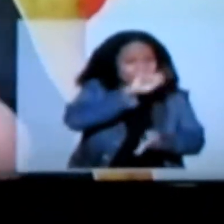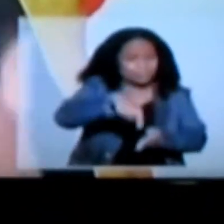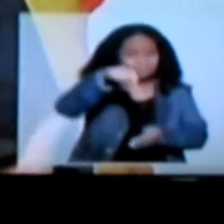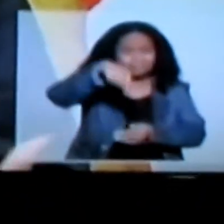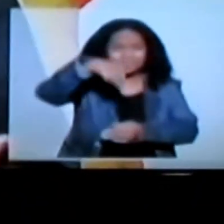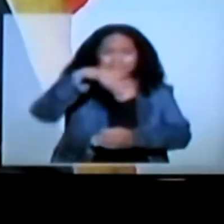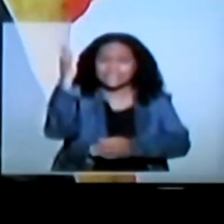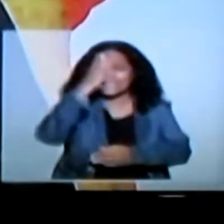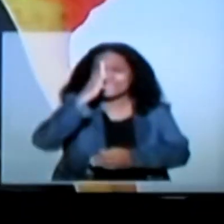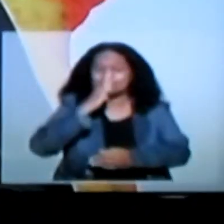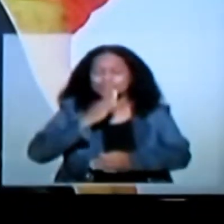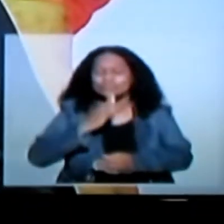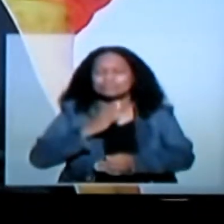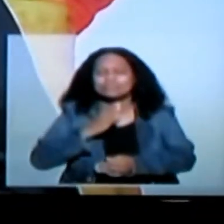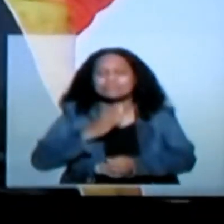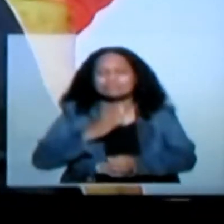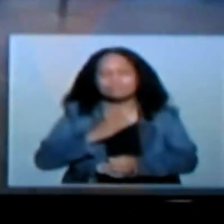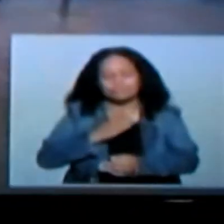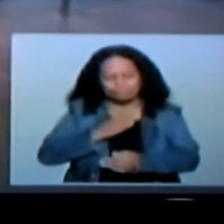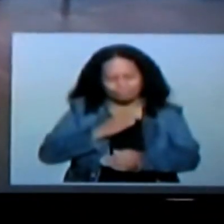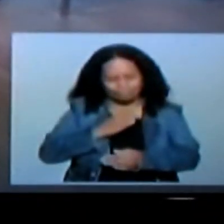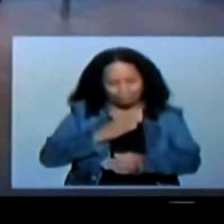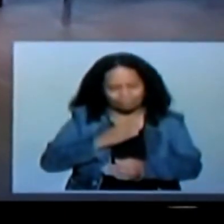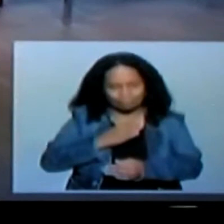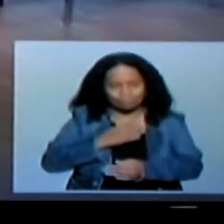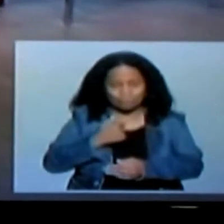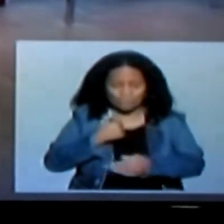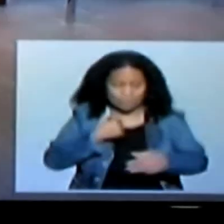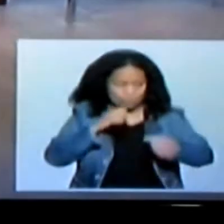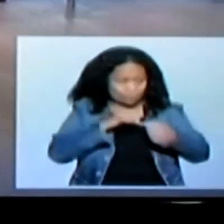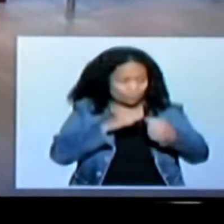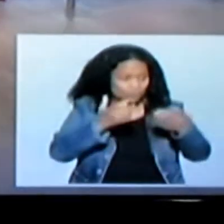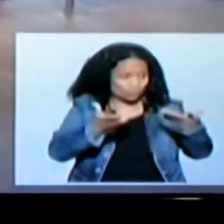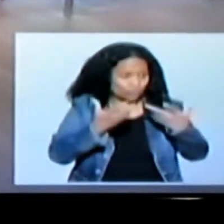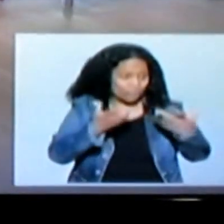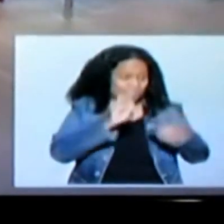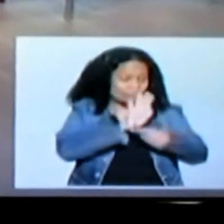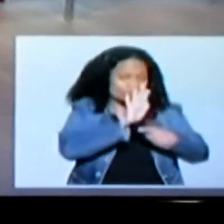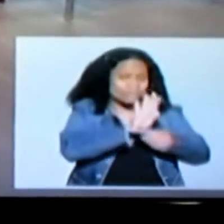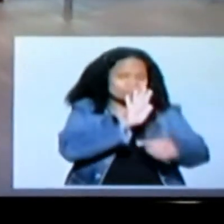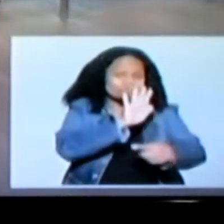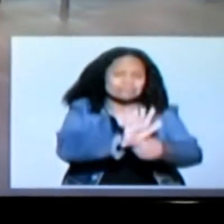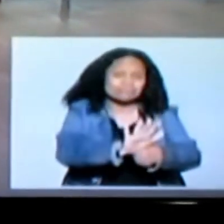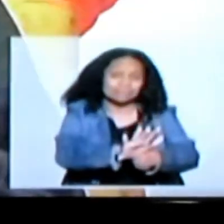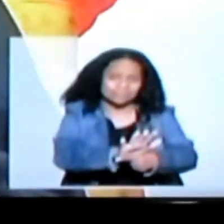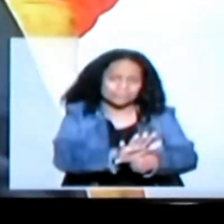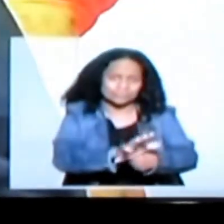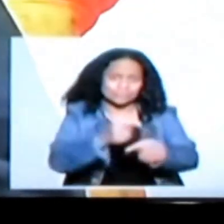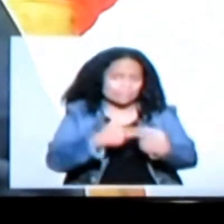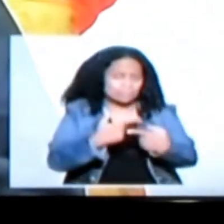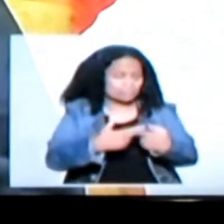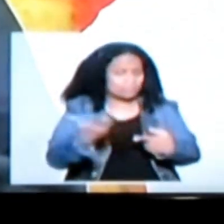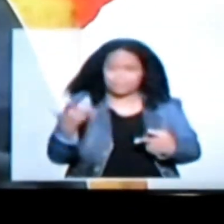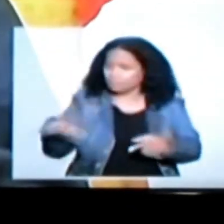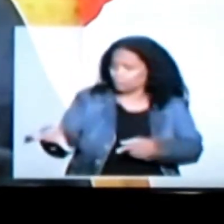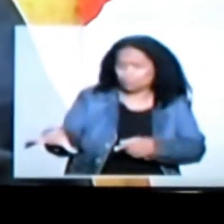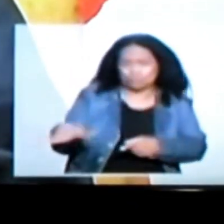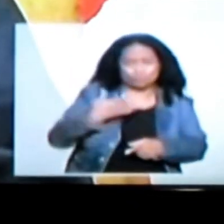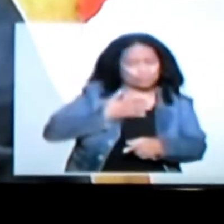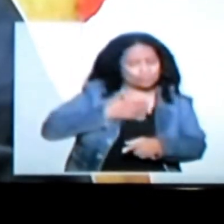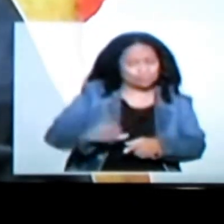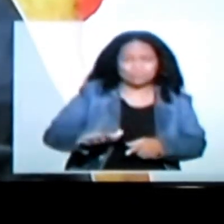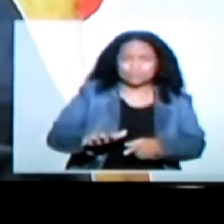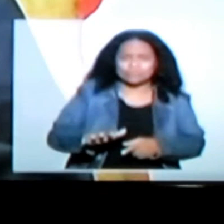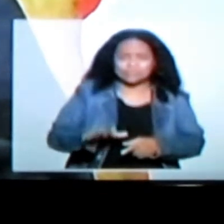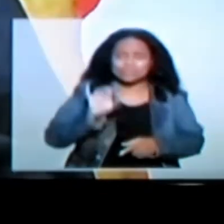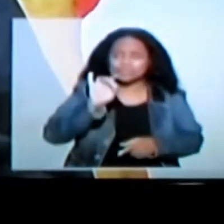Brasil, que eu não podia falar. E assim, é a patrulha, né? Exatamente. Então, assim, eu fiz querendo um bem, né? De forma alguma que eu sou a favor do